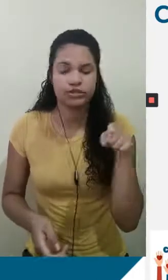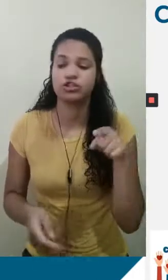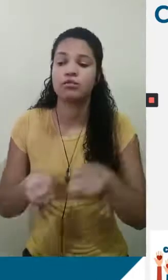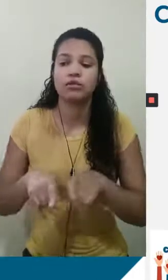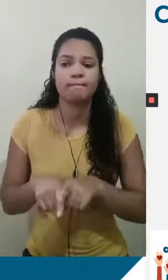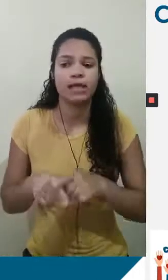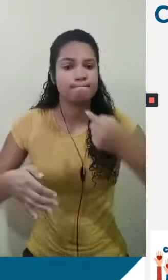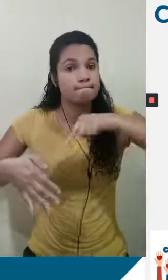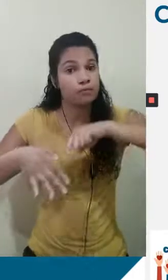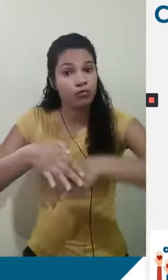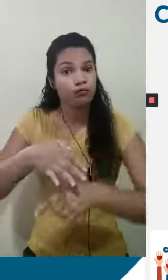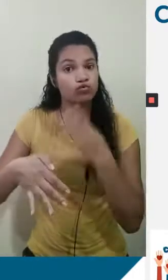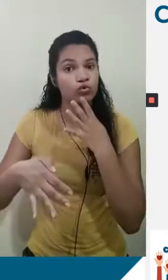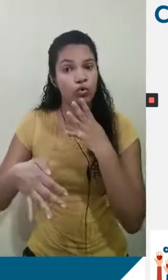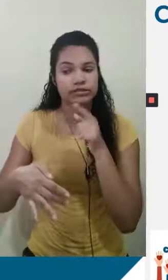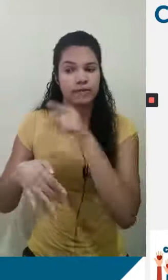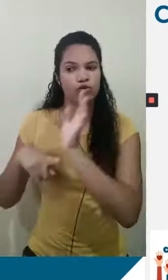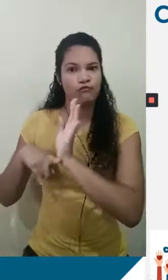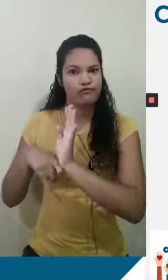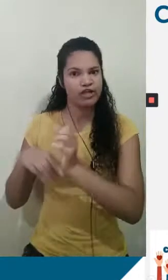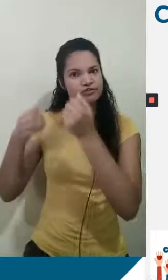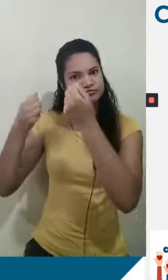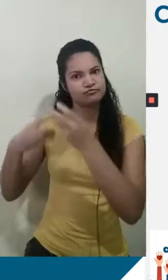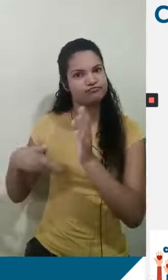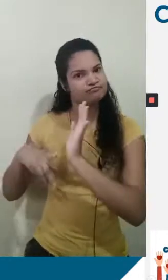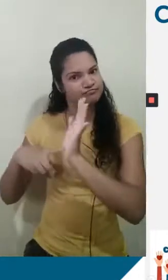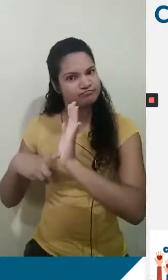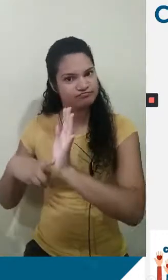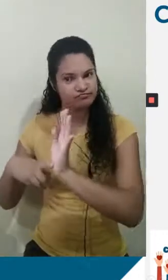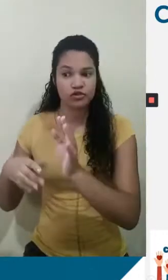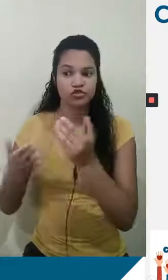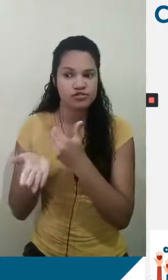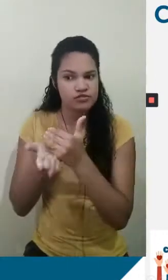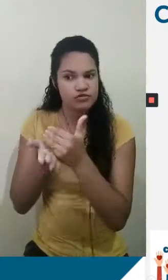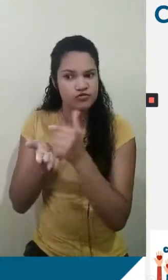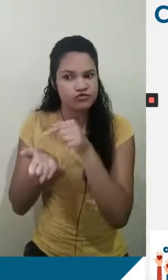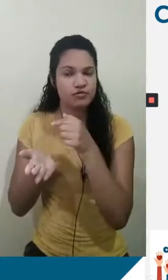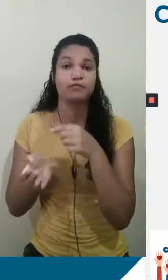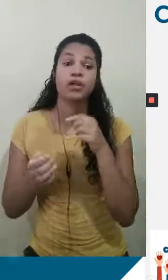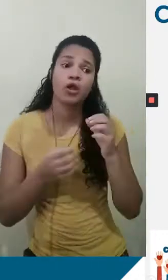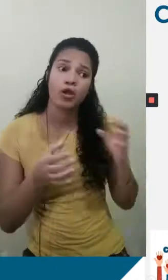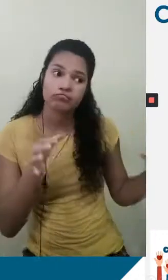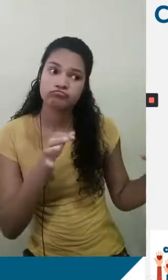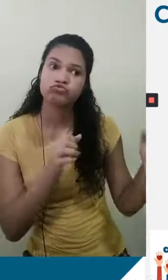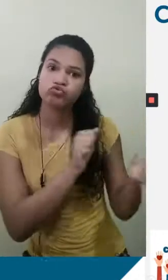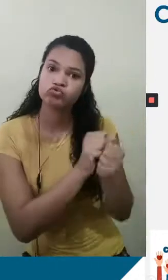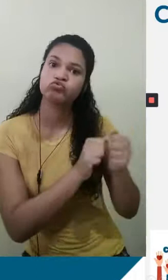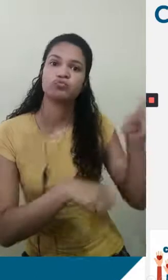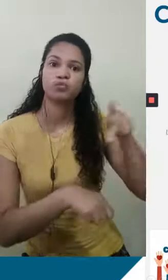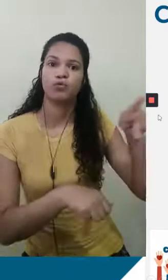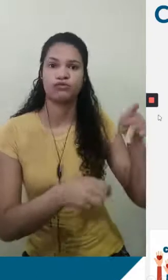Um grande abraço e até a semana que vem, com a continuação e o encerramento desse tema